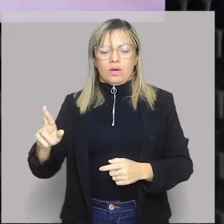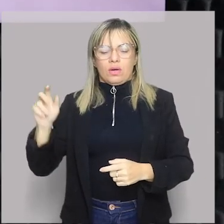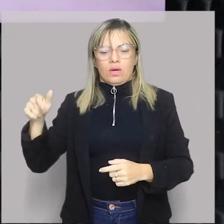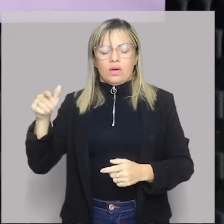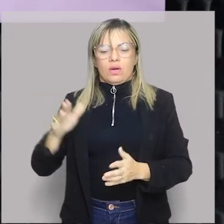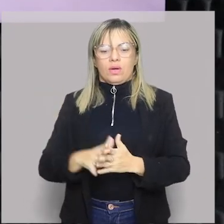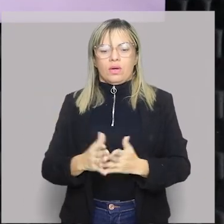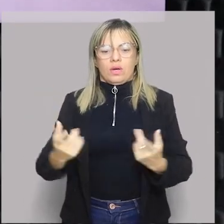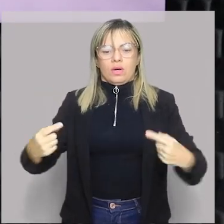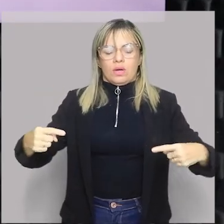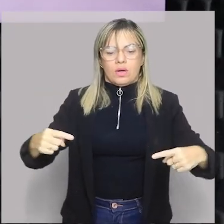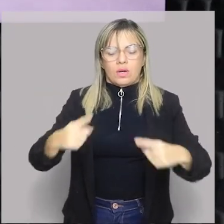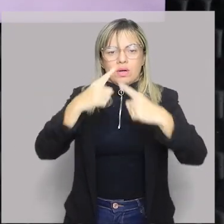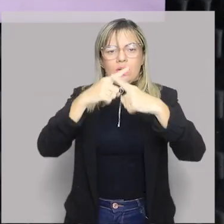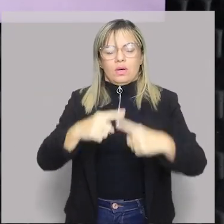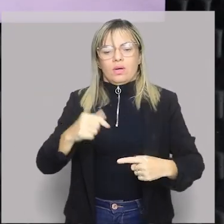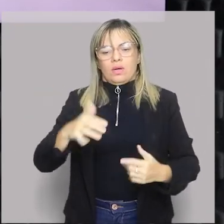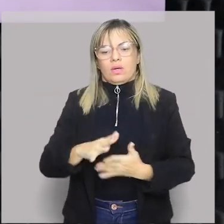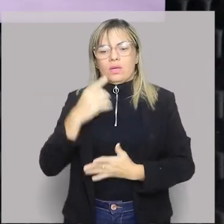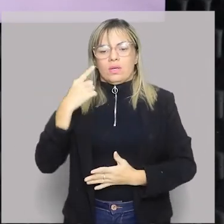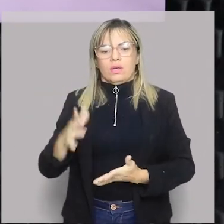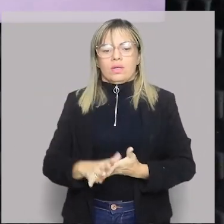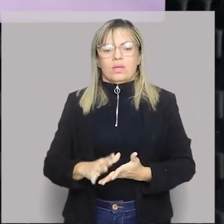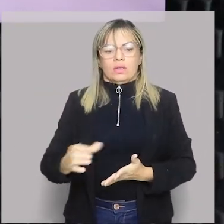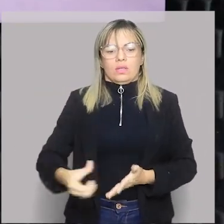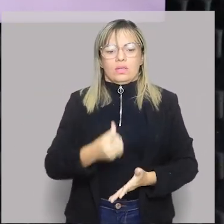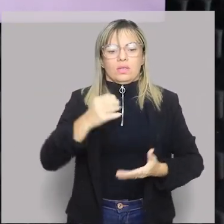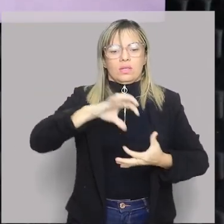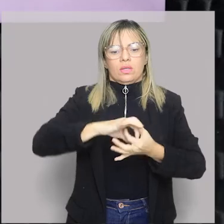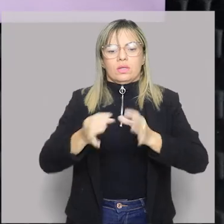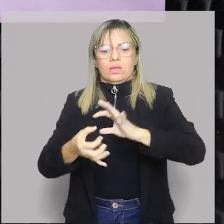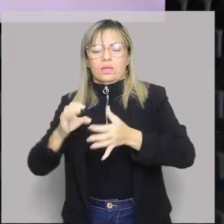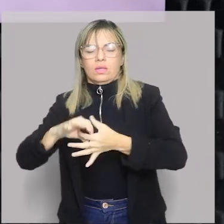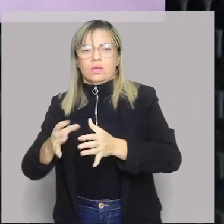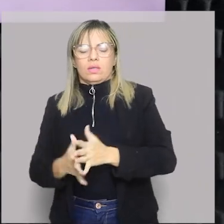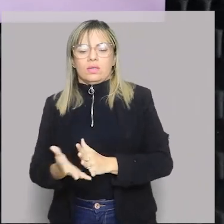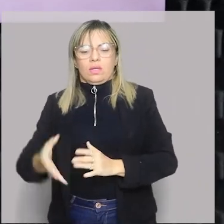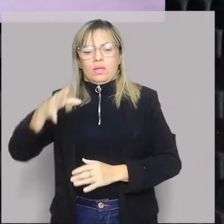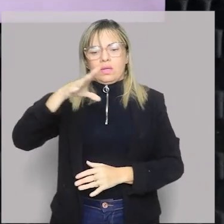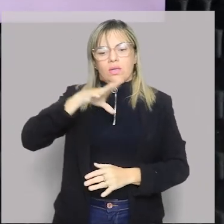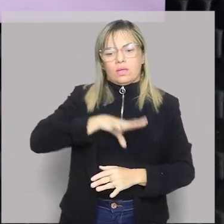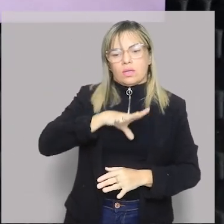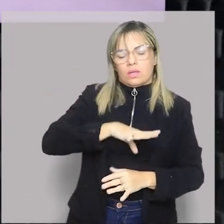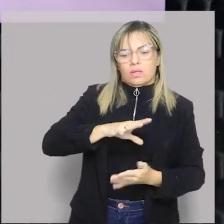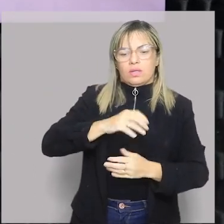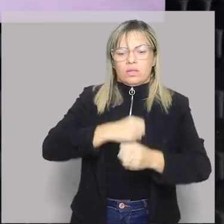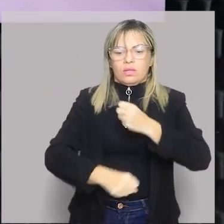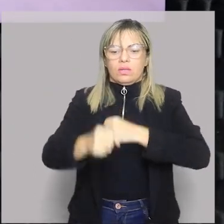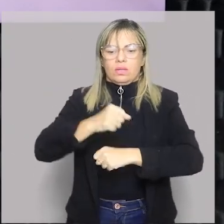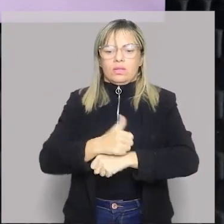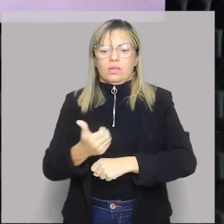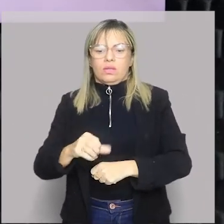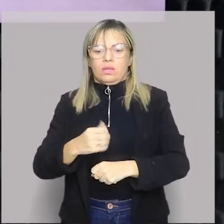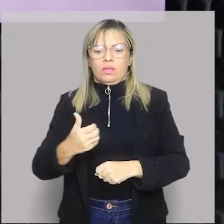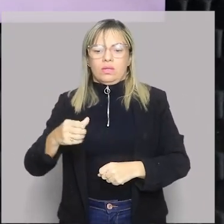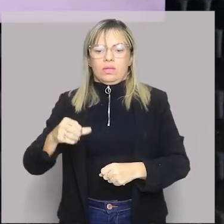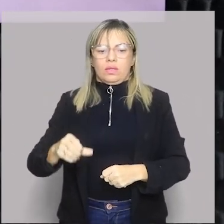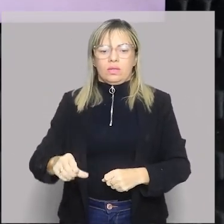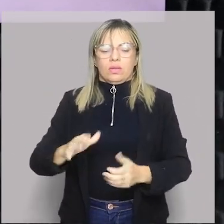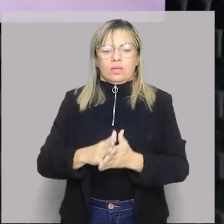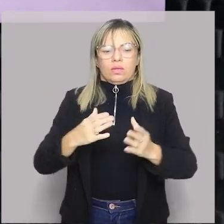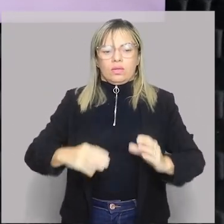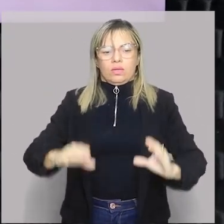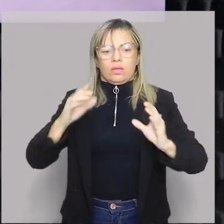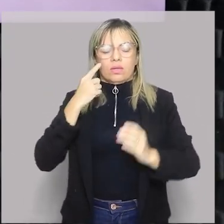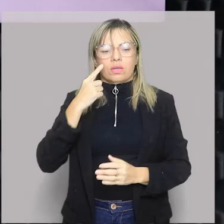de Língua Portuguesa em 2019. Tá? E como foi apresentado esse roteiro? Olha como foi desenvolvido.